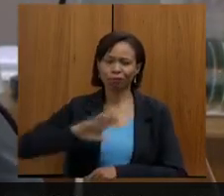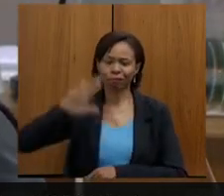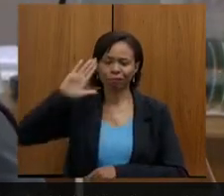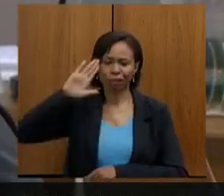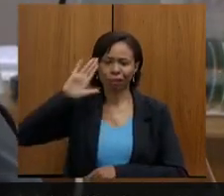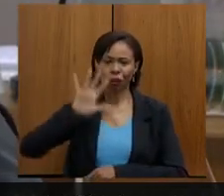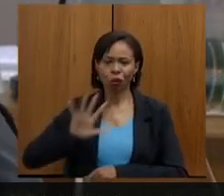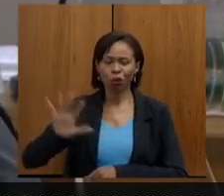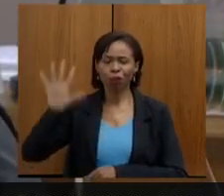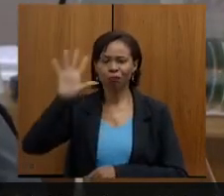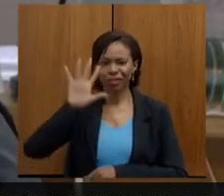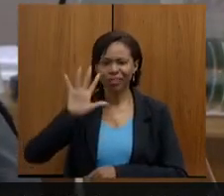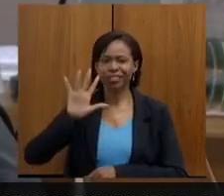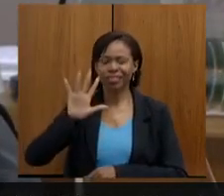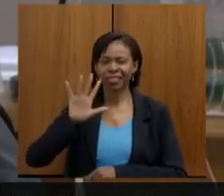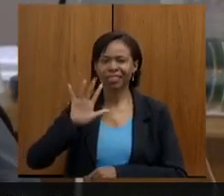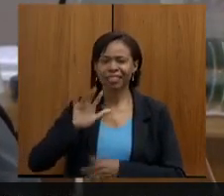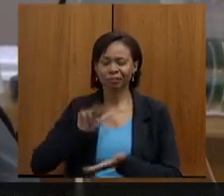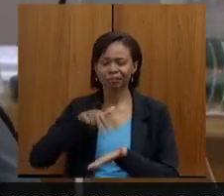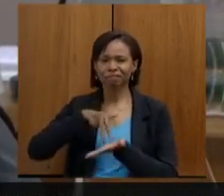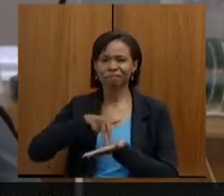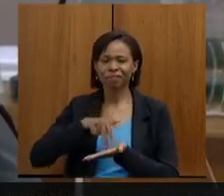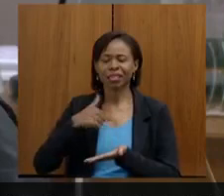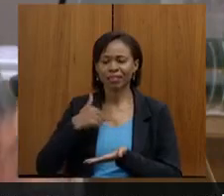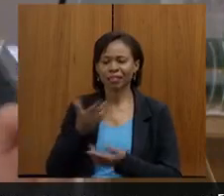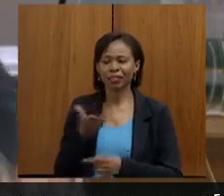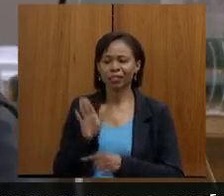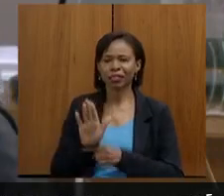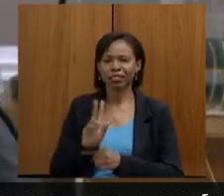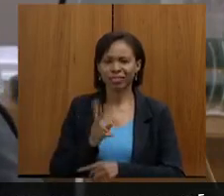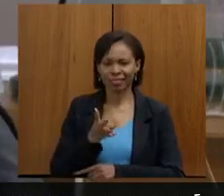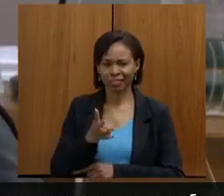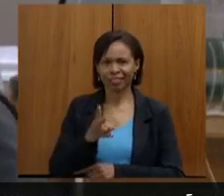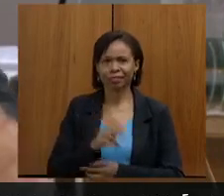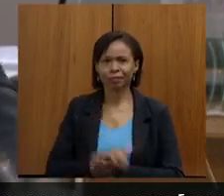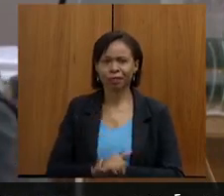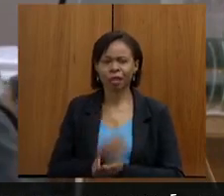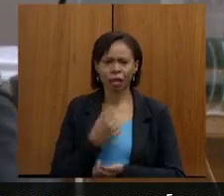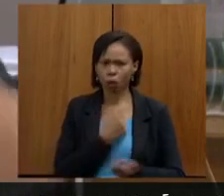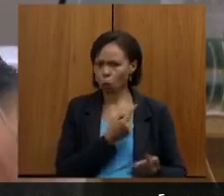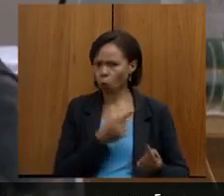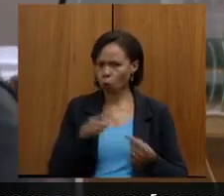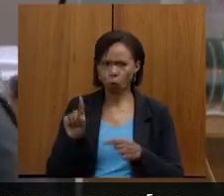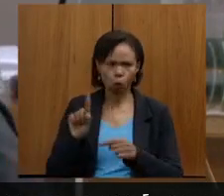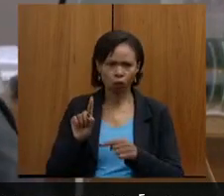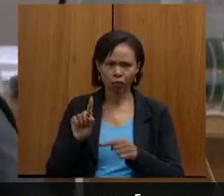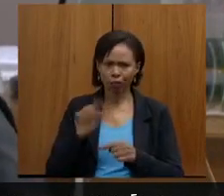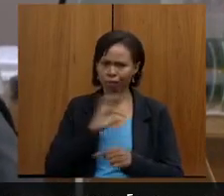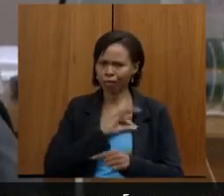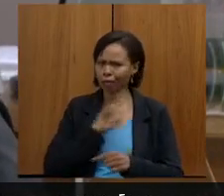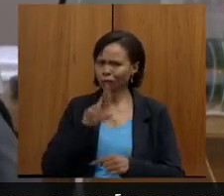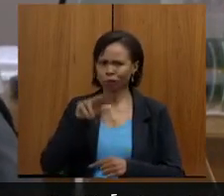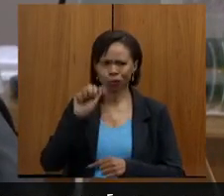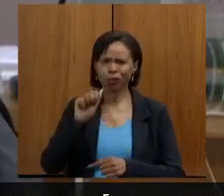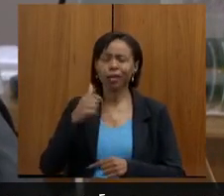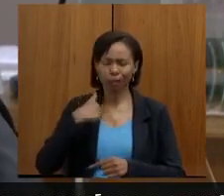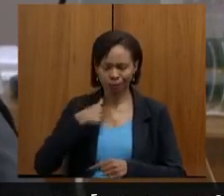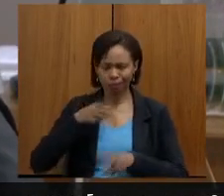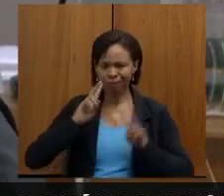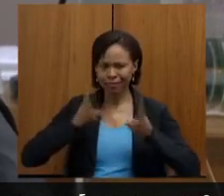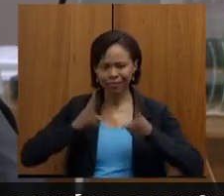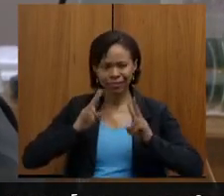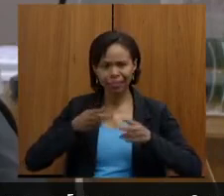pela sua voz Estarei aqui sempre à disposição nunca Voltei quando a PM pelo contrário sempre voltei